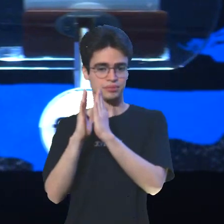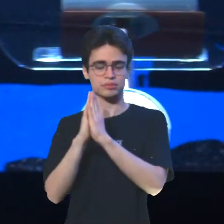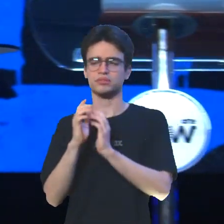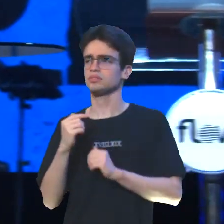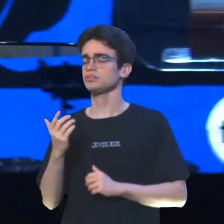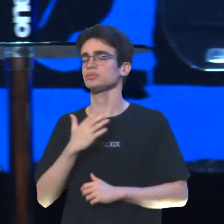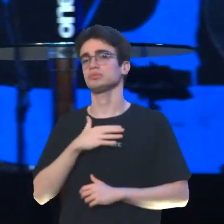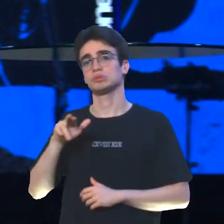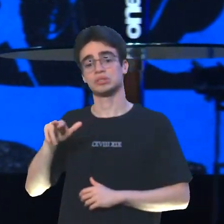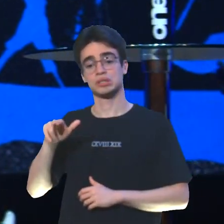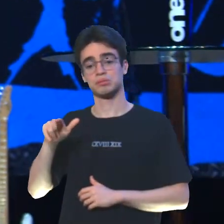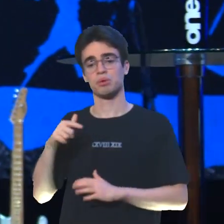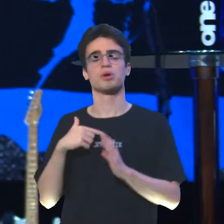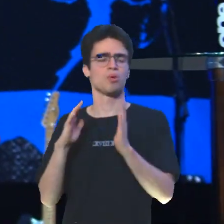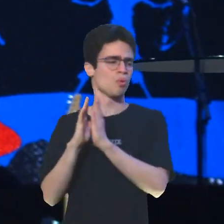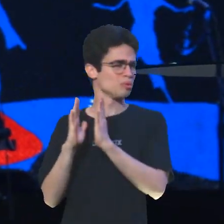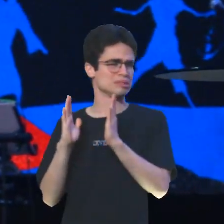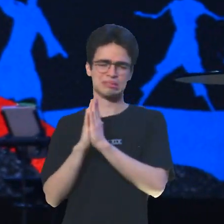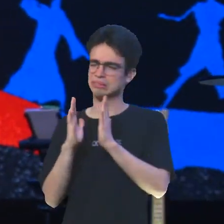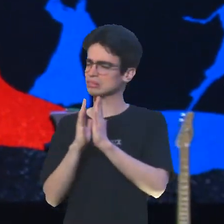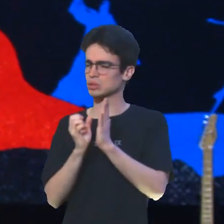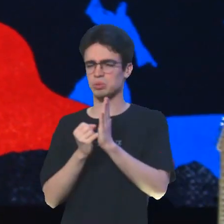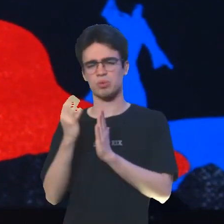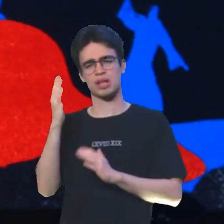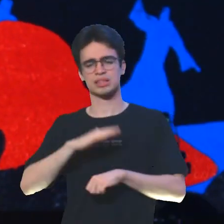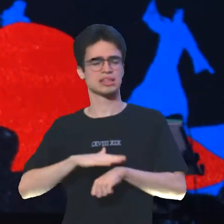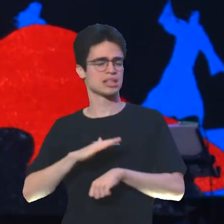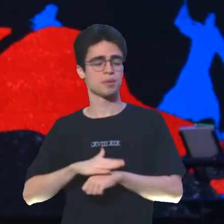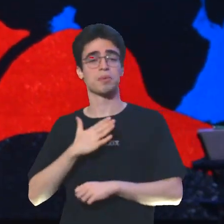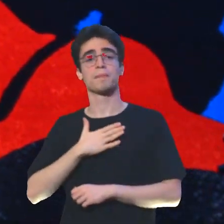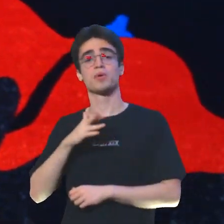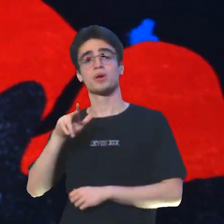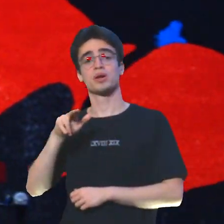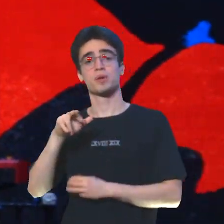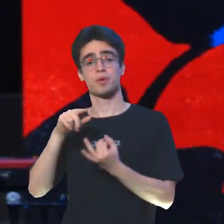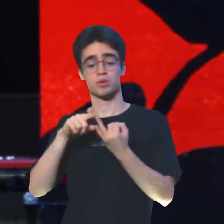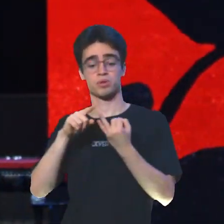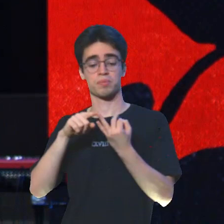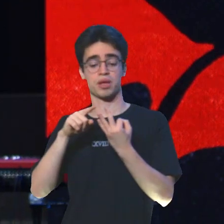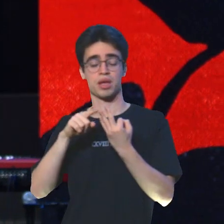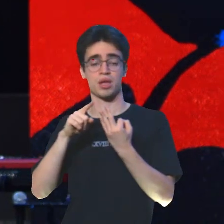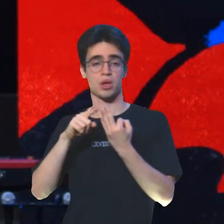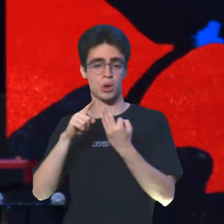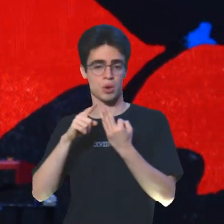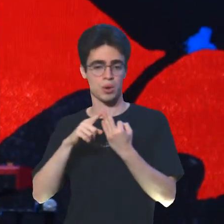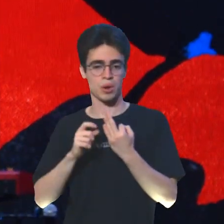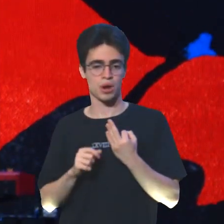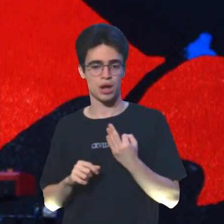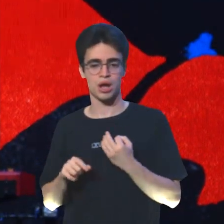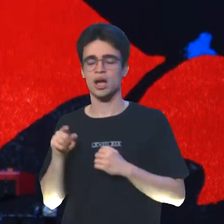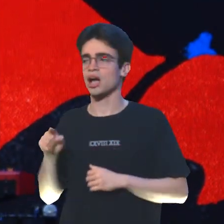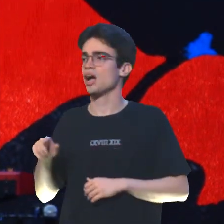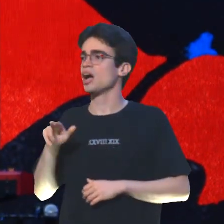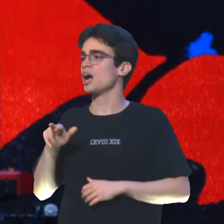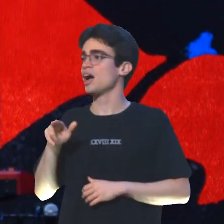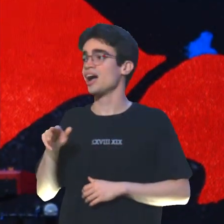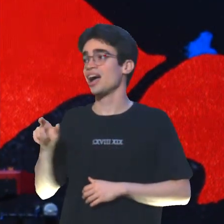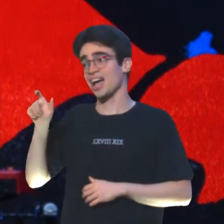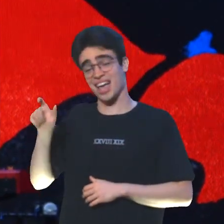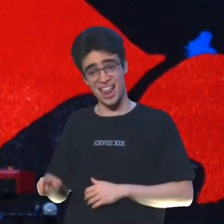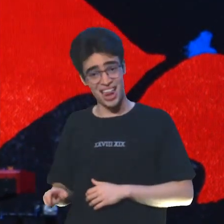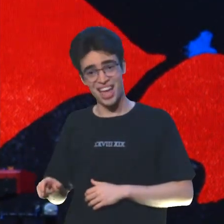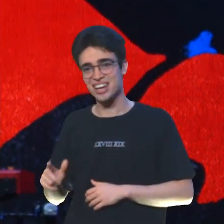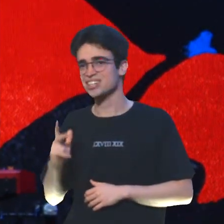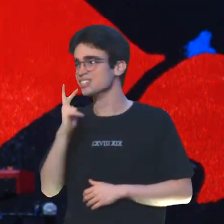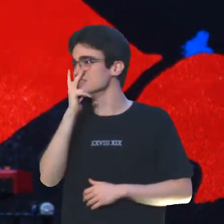orei pelo meu irmão por muito tempo. Meu irmão do meio. E ele era assim, a personificação